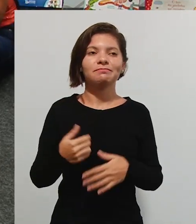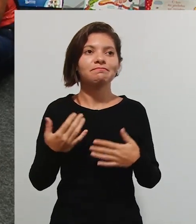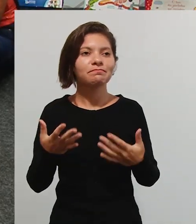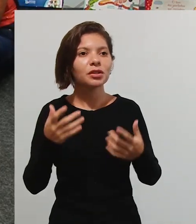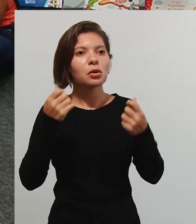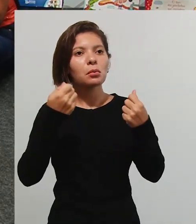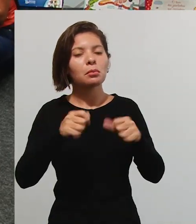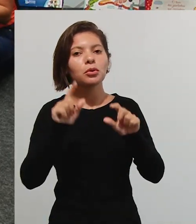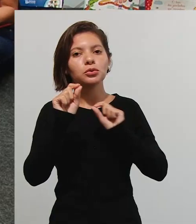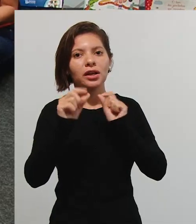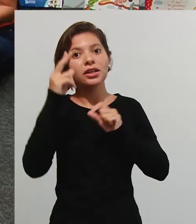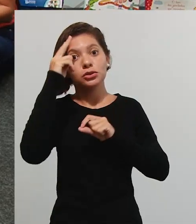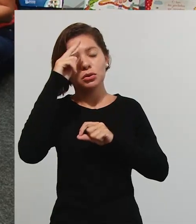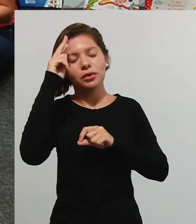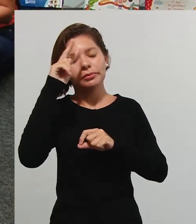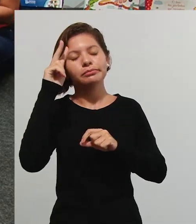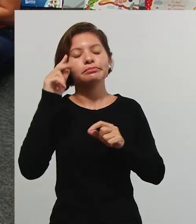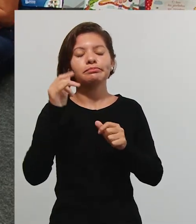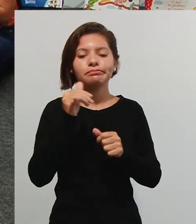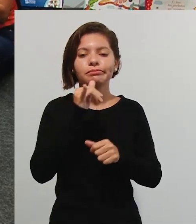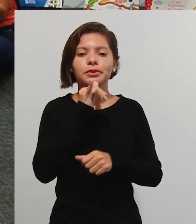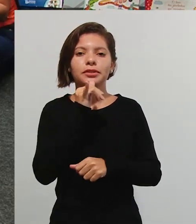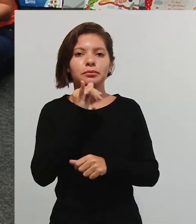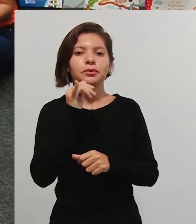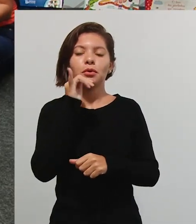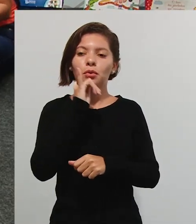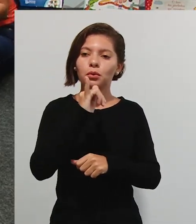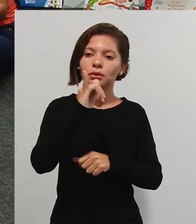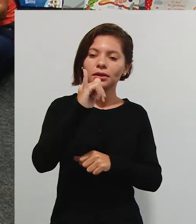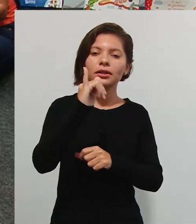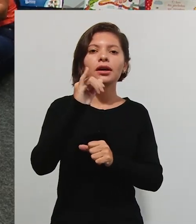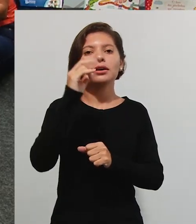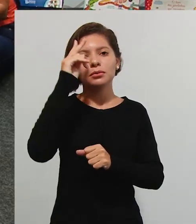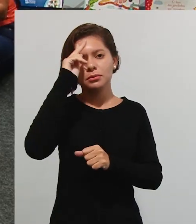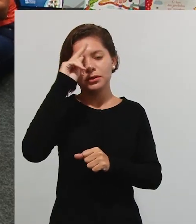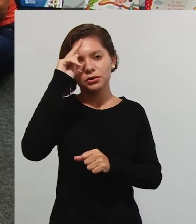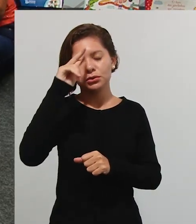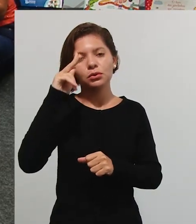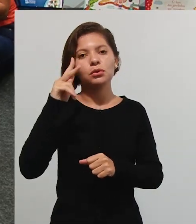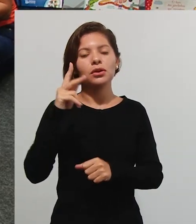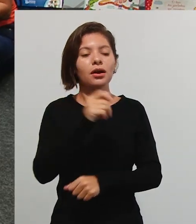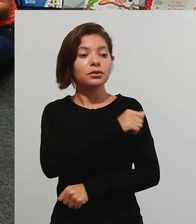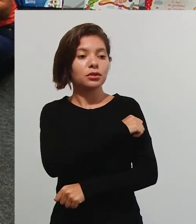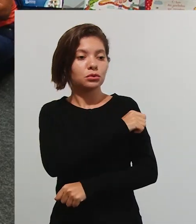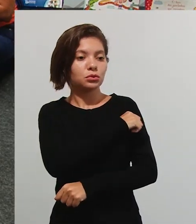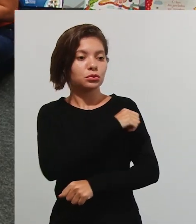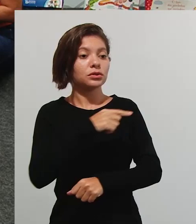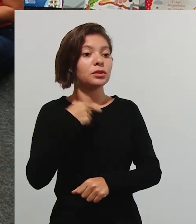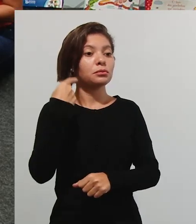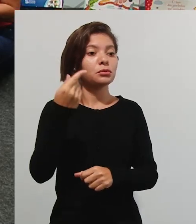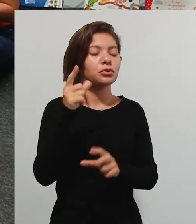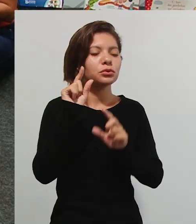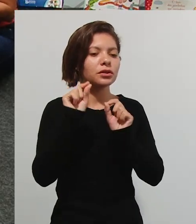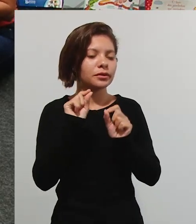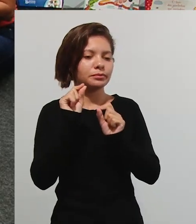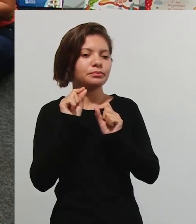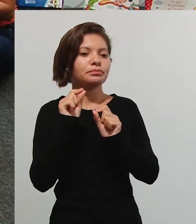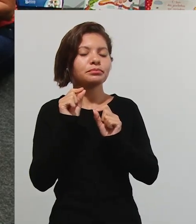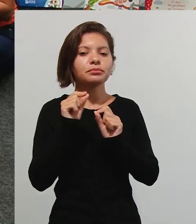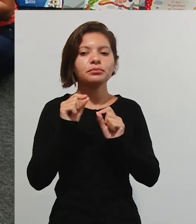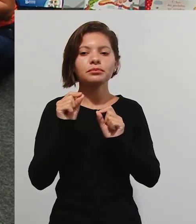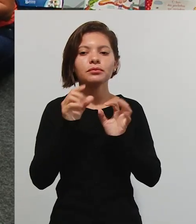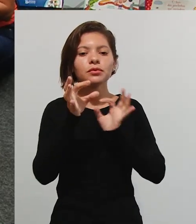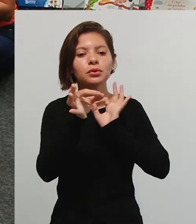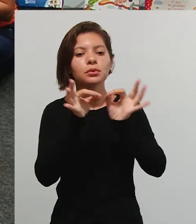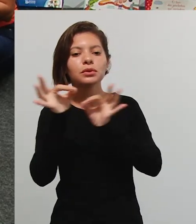Então, eu posso trabalhar uma história. Eu posso contar uma história para a criança, para os meus alunos, e em seguida eu posso fazer uma